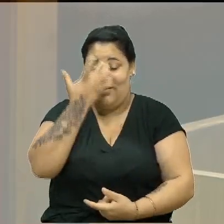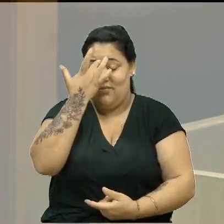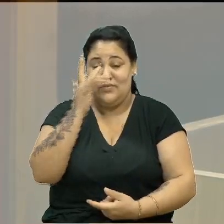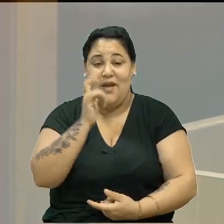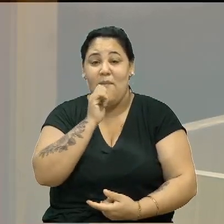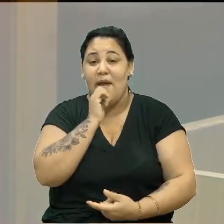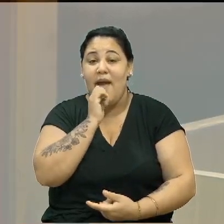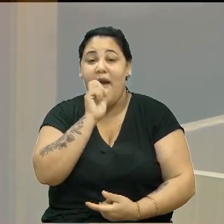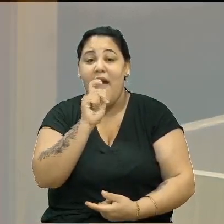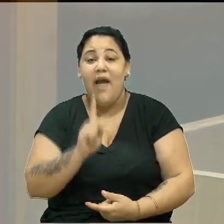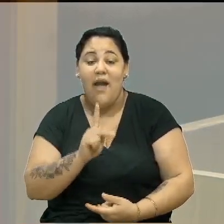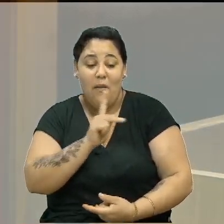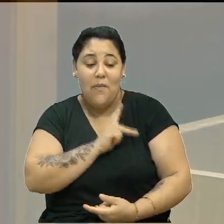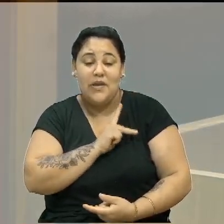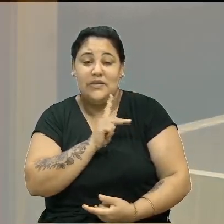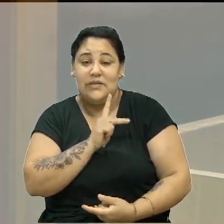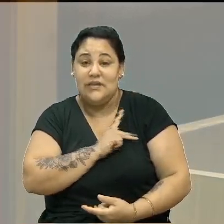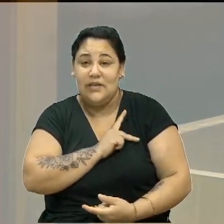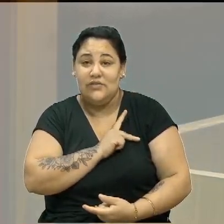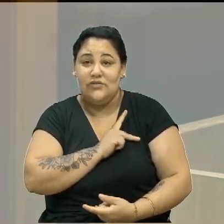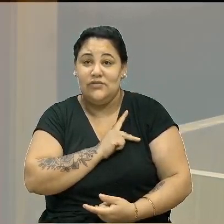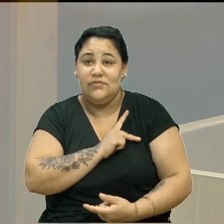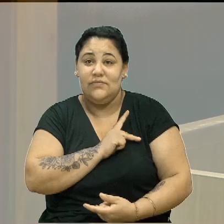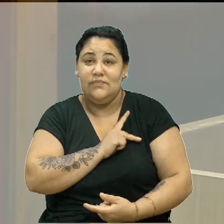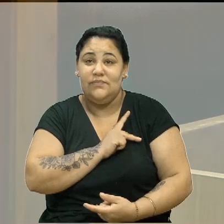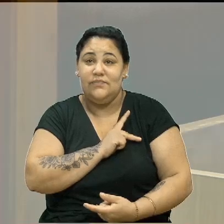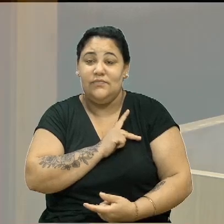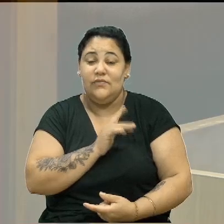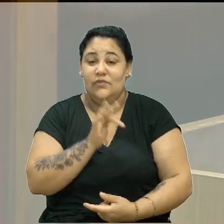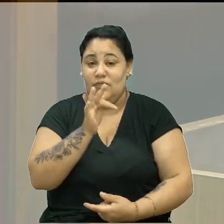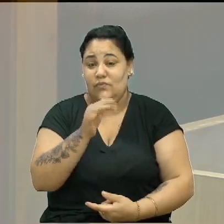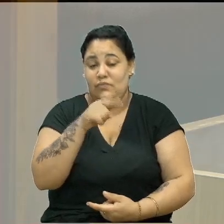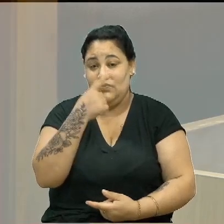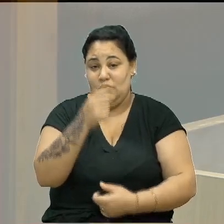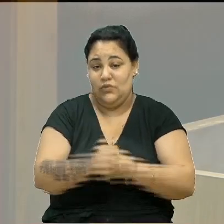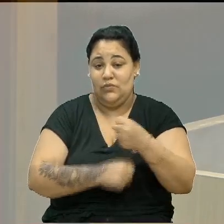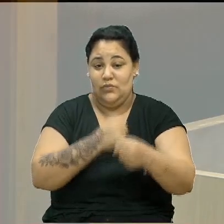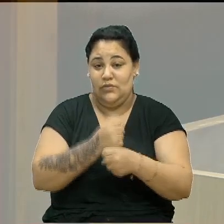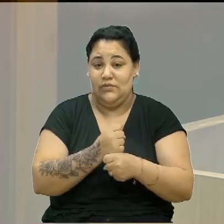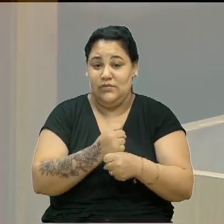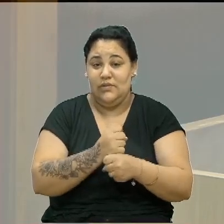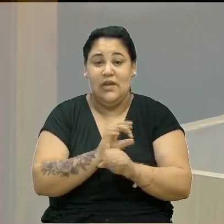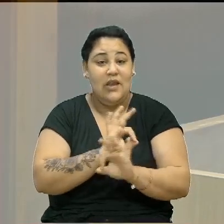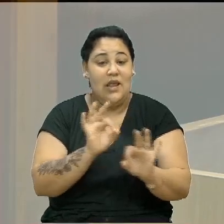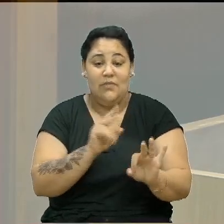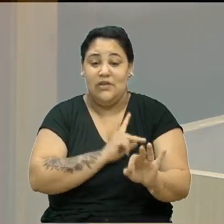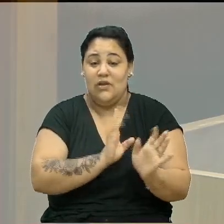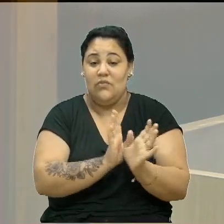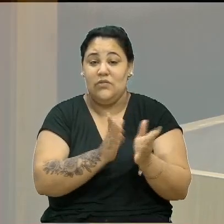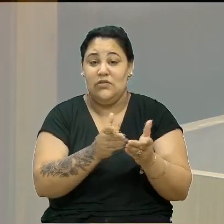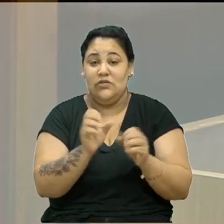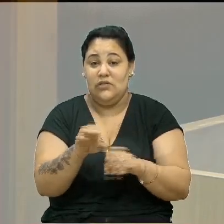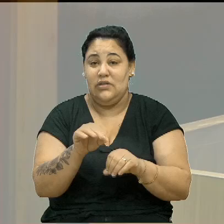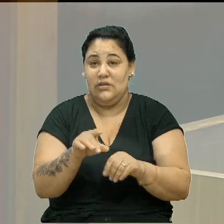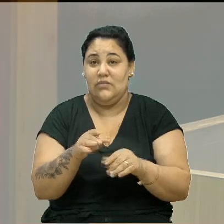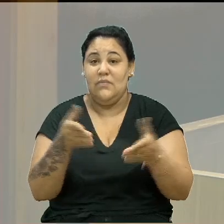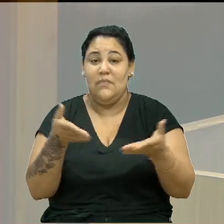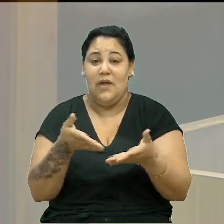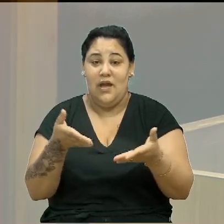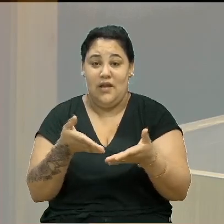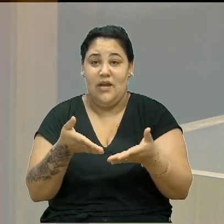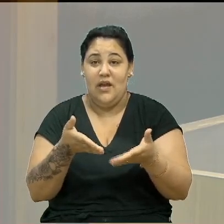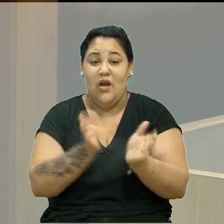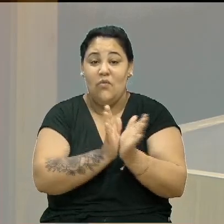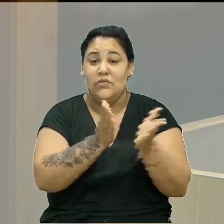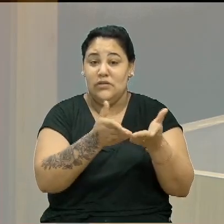o presidente da casa e nem da comissão de educação. Agora, a comissão de educação dessa